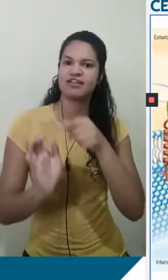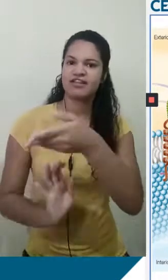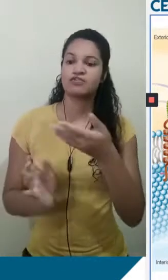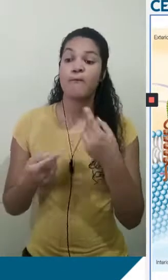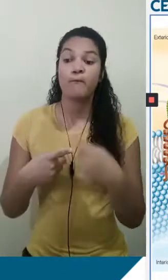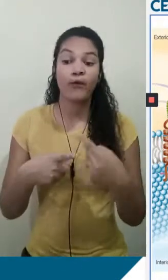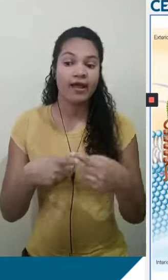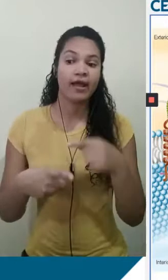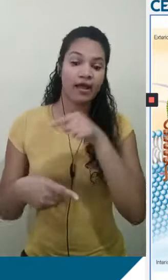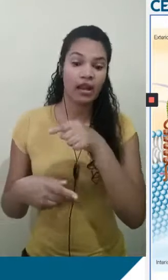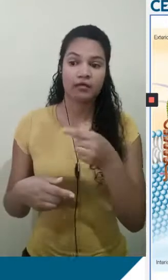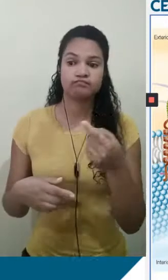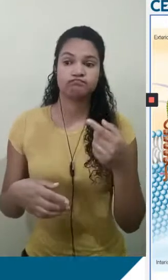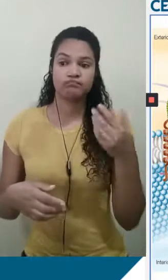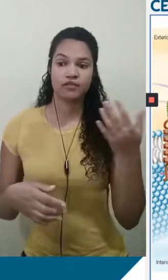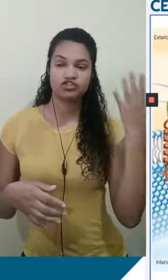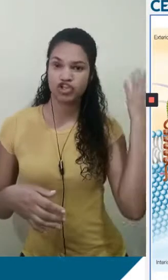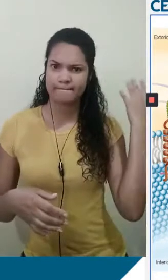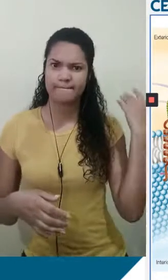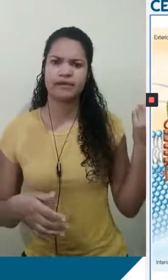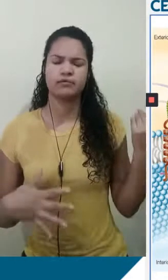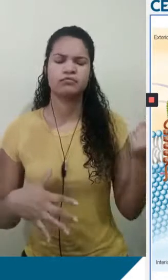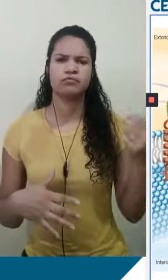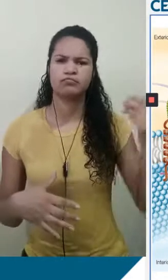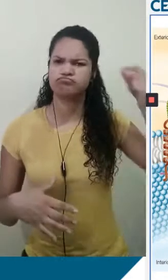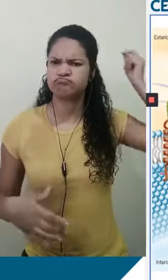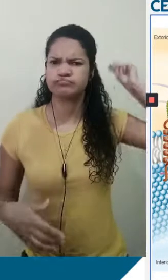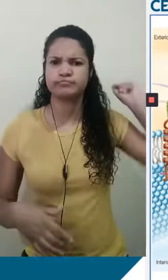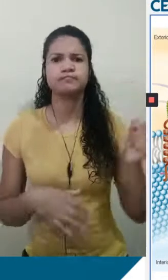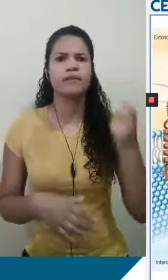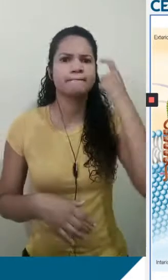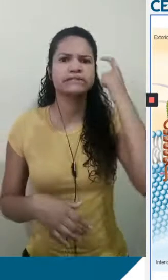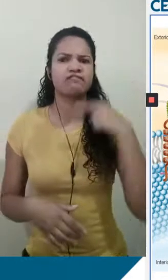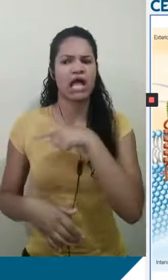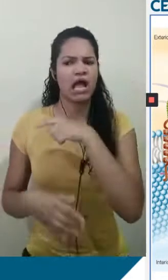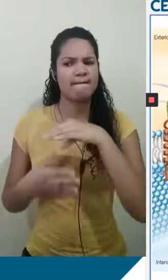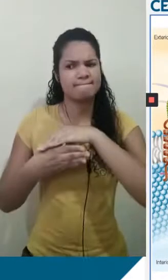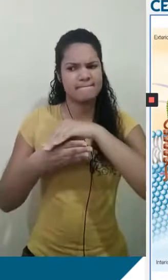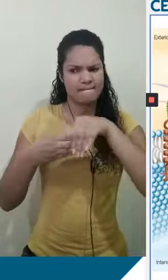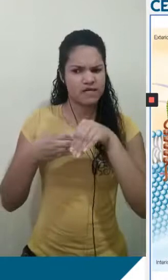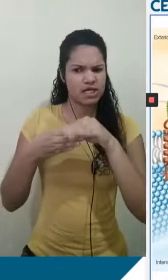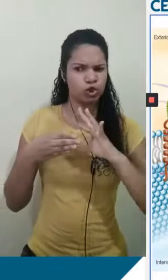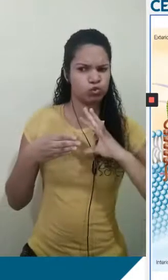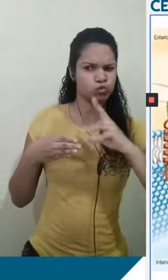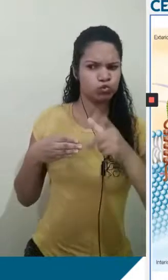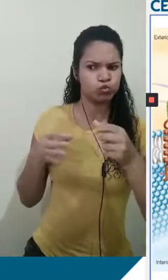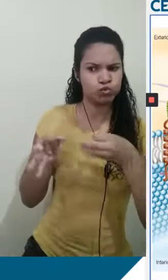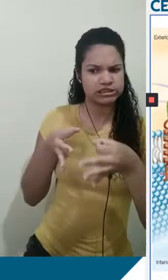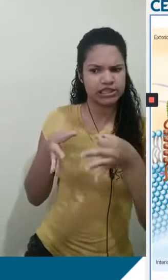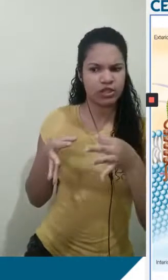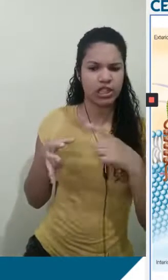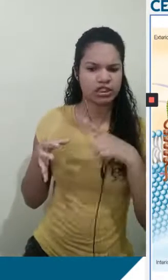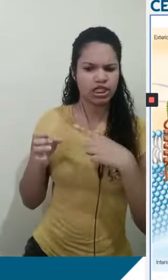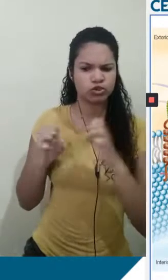estrutura mais rígida. E depois foi se descobrindo que ela não é rígida, ela é fluida. E por isto esta